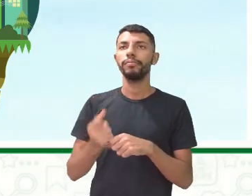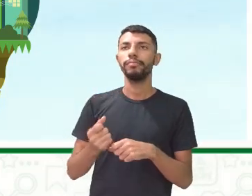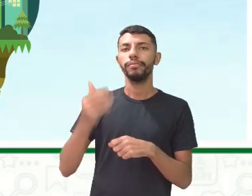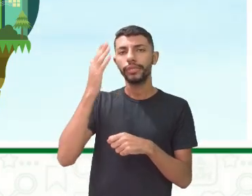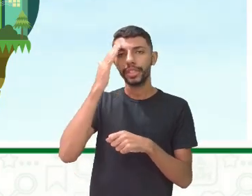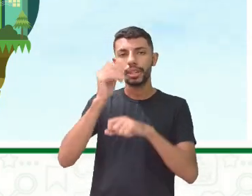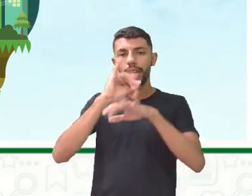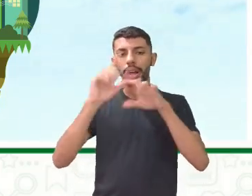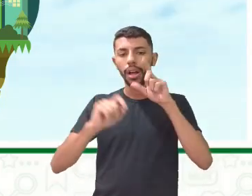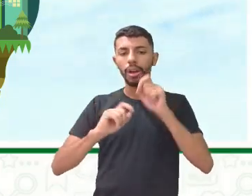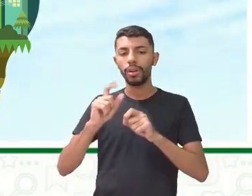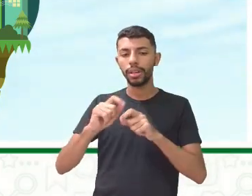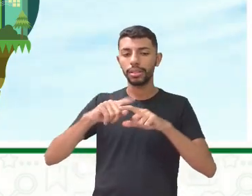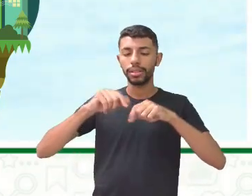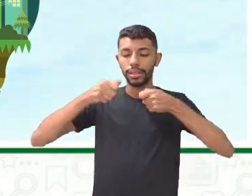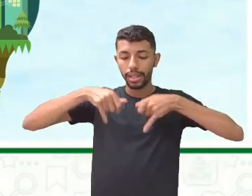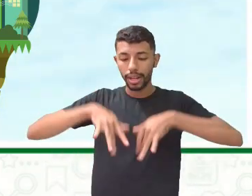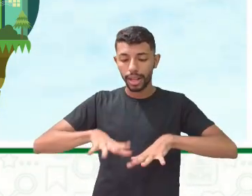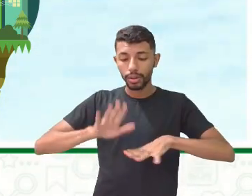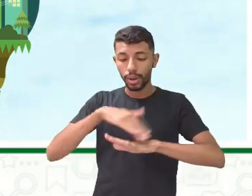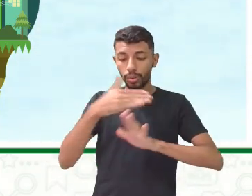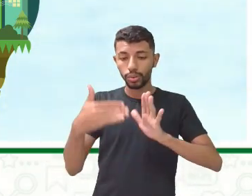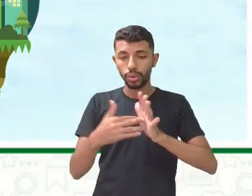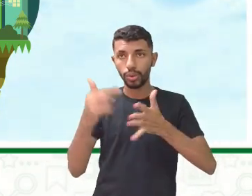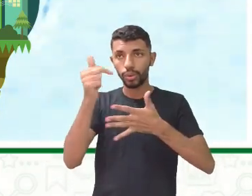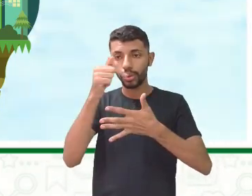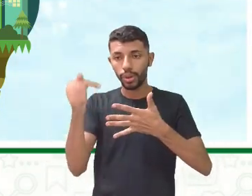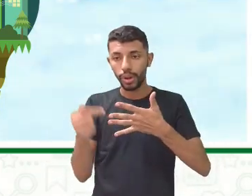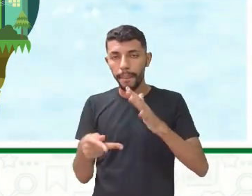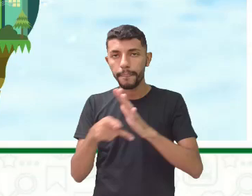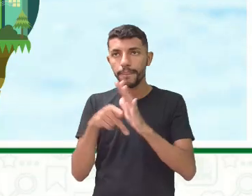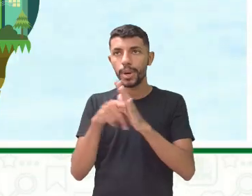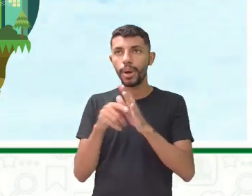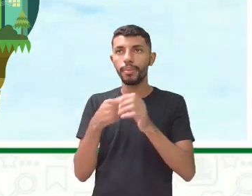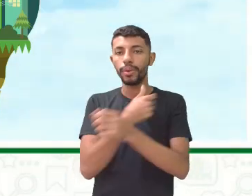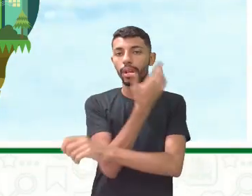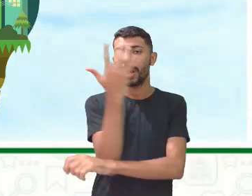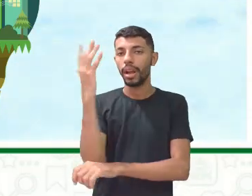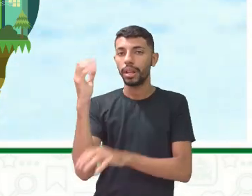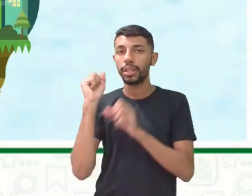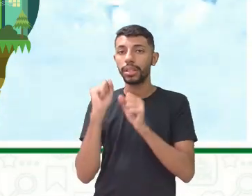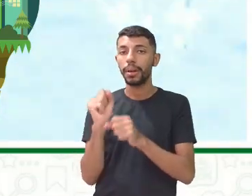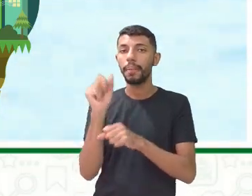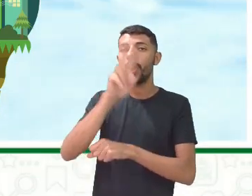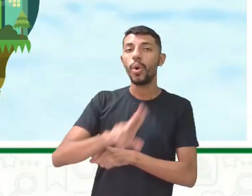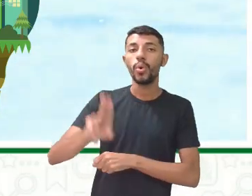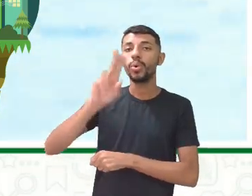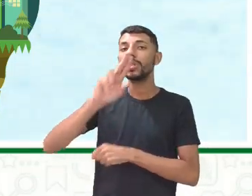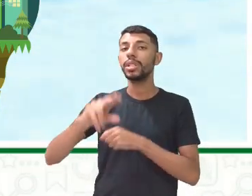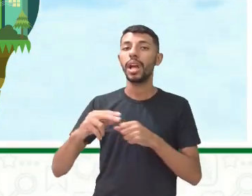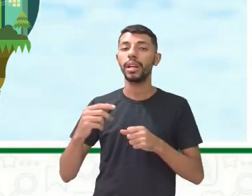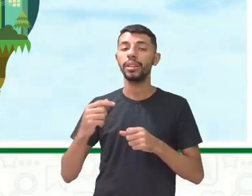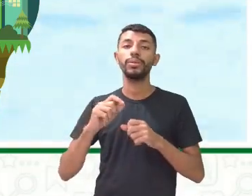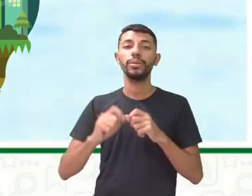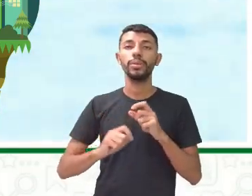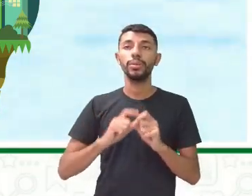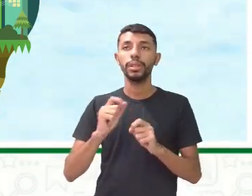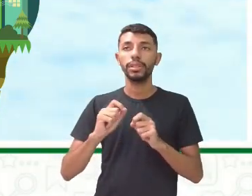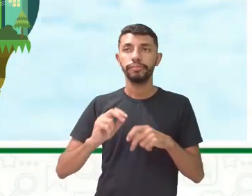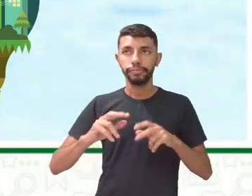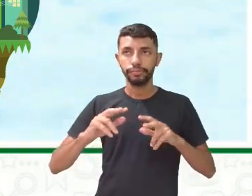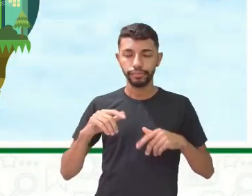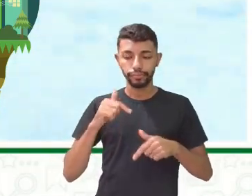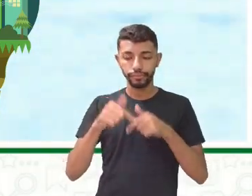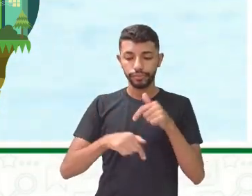naturais todos os elementos disponibilizados pela natureza que podem ser utilizados pela